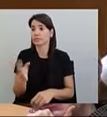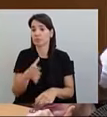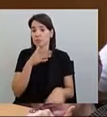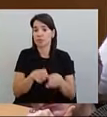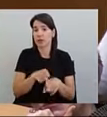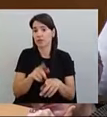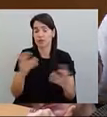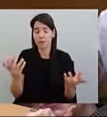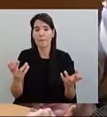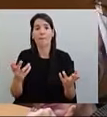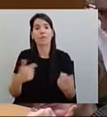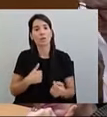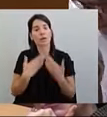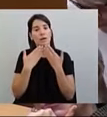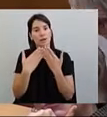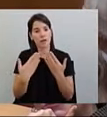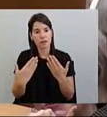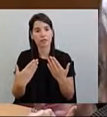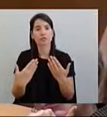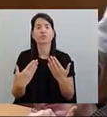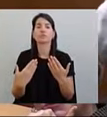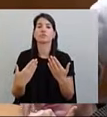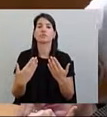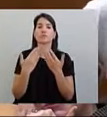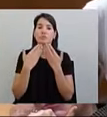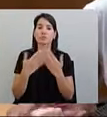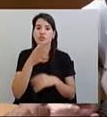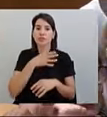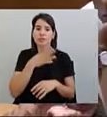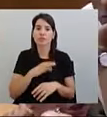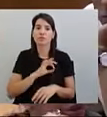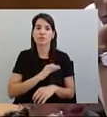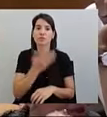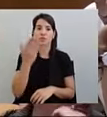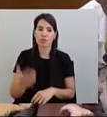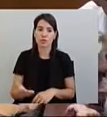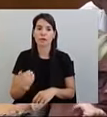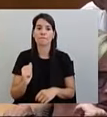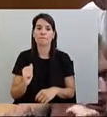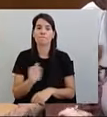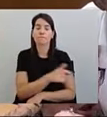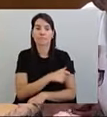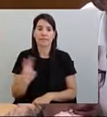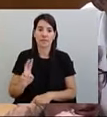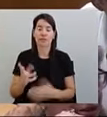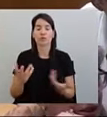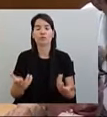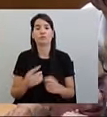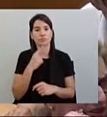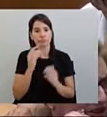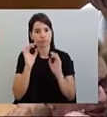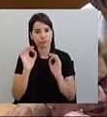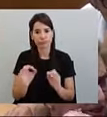caso. Portanto, eu agradeço as explicações do senhor vereador, garanto-lhe que não estou daqui a